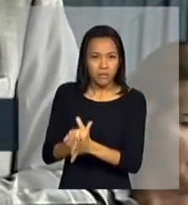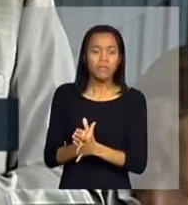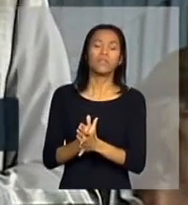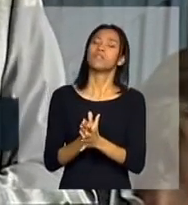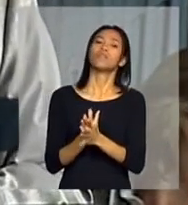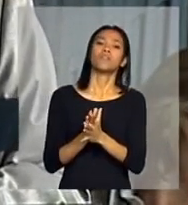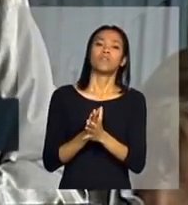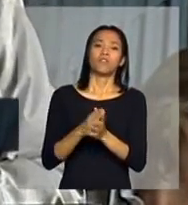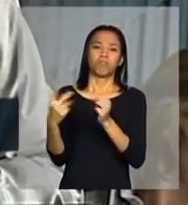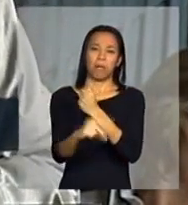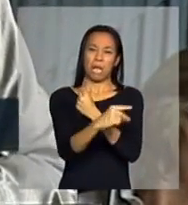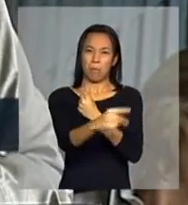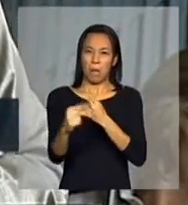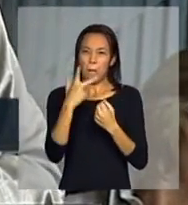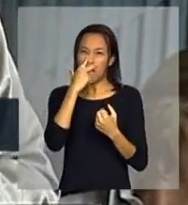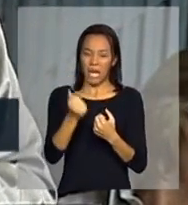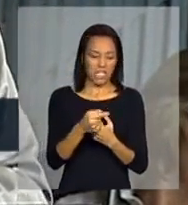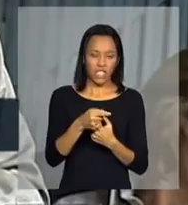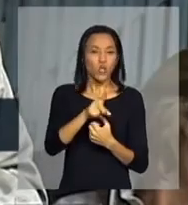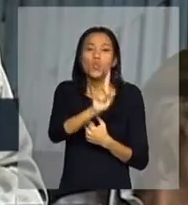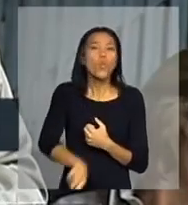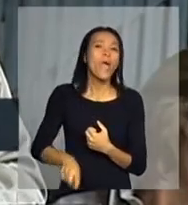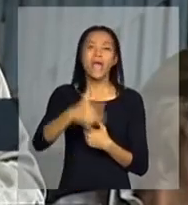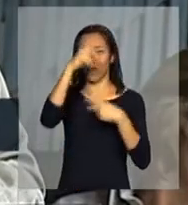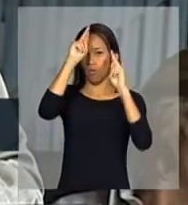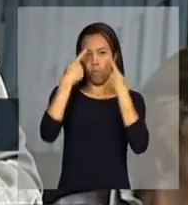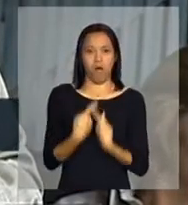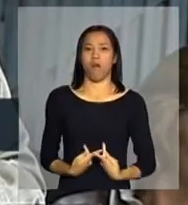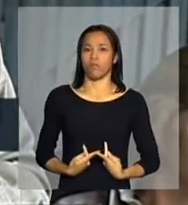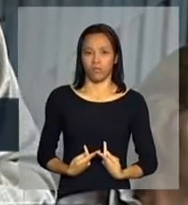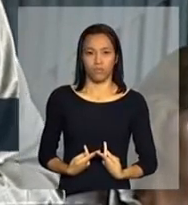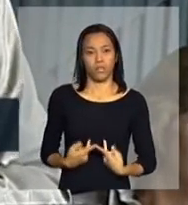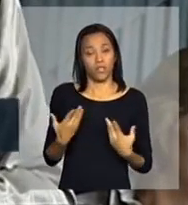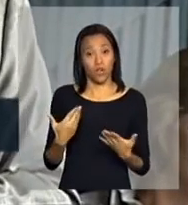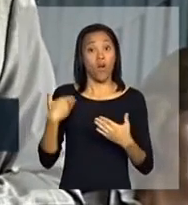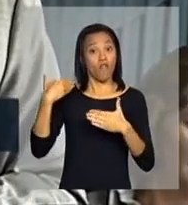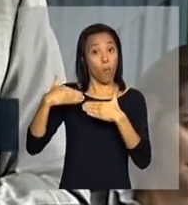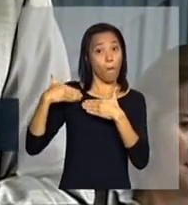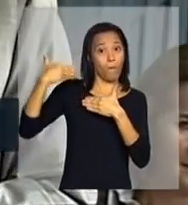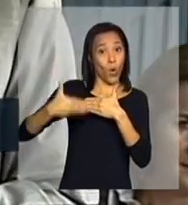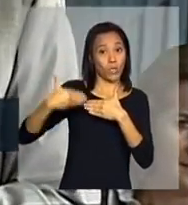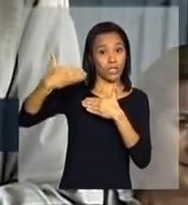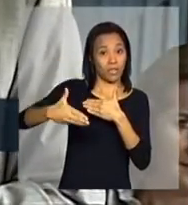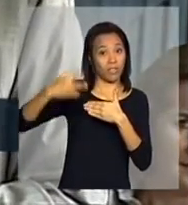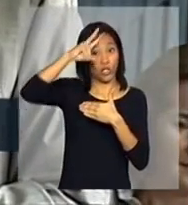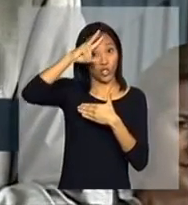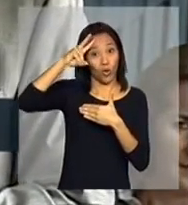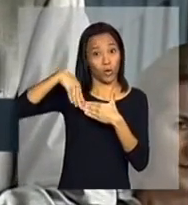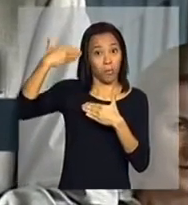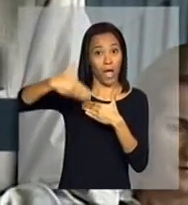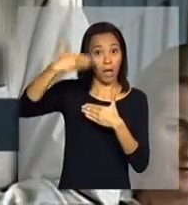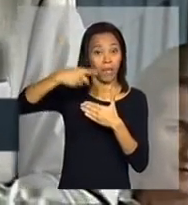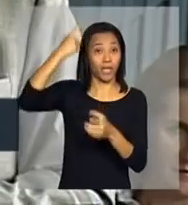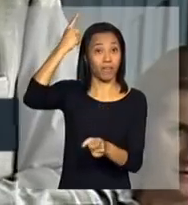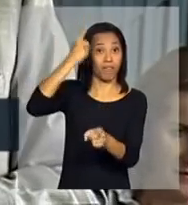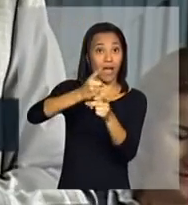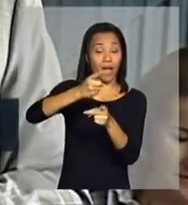foram tratados como se não fossem seres humanos. Um processo que levou um passivo histórico para o Estado